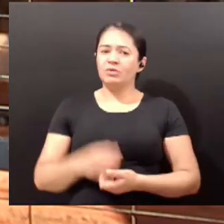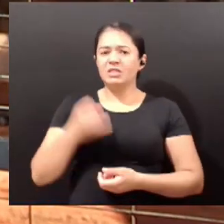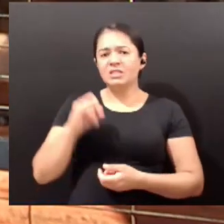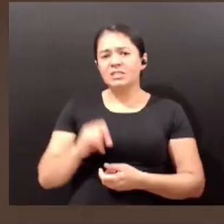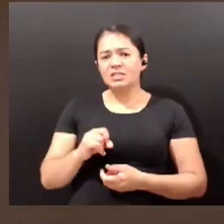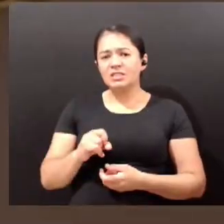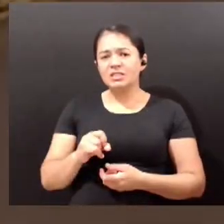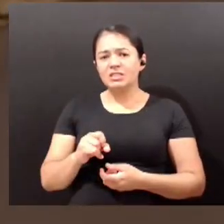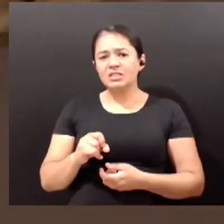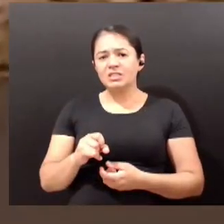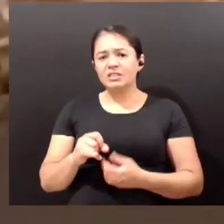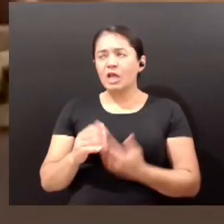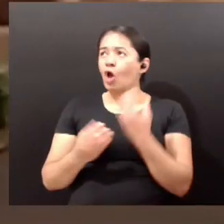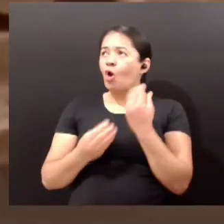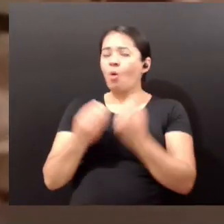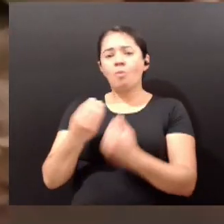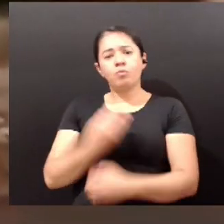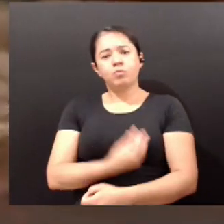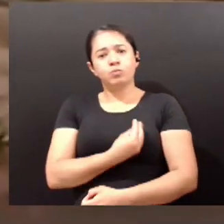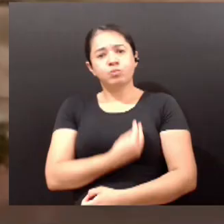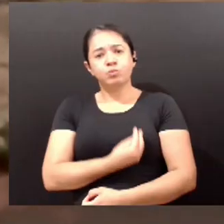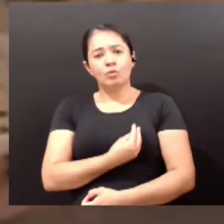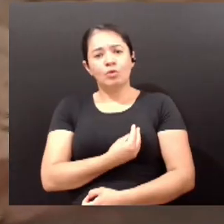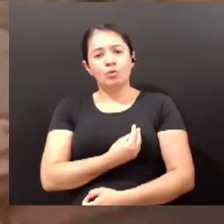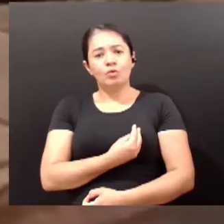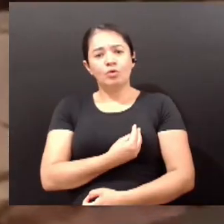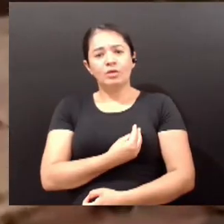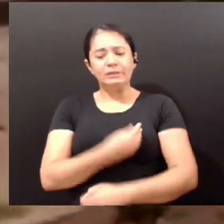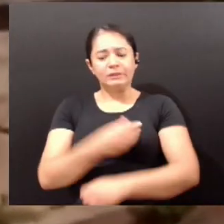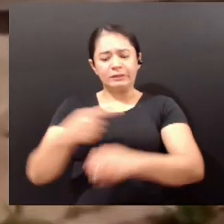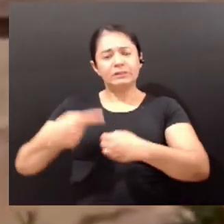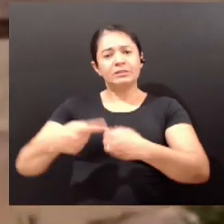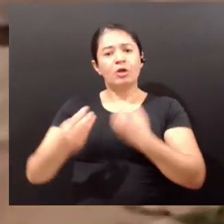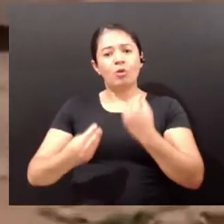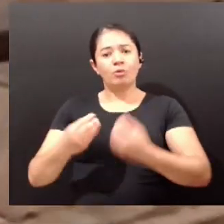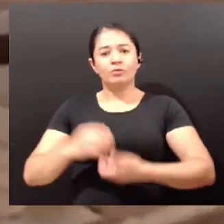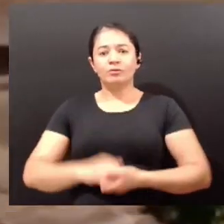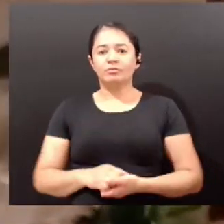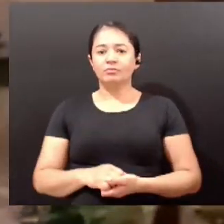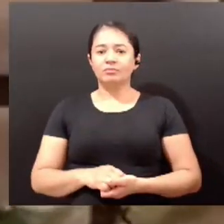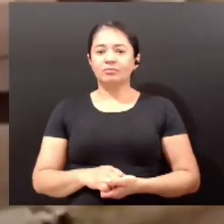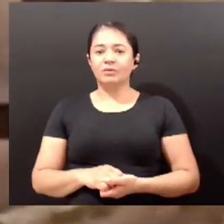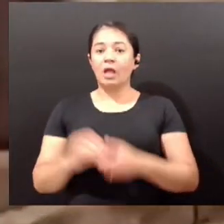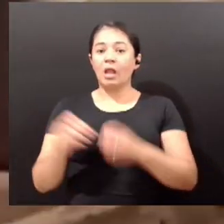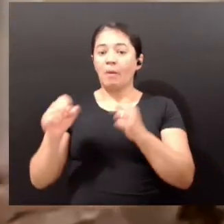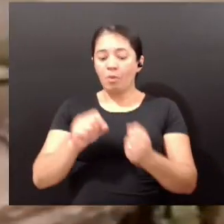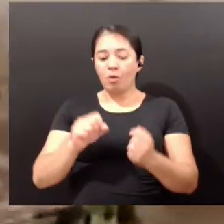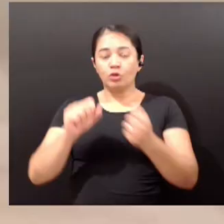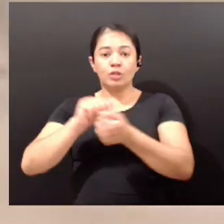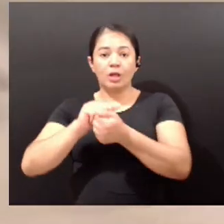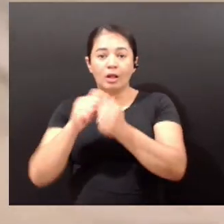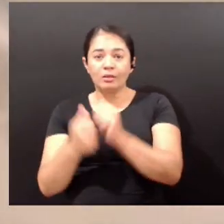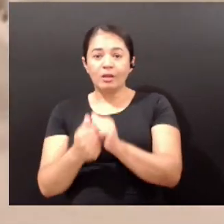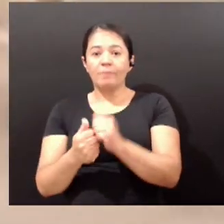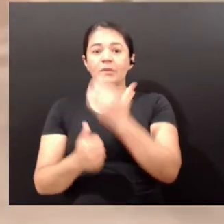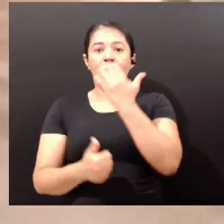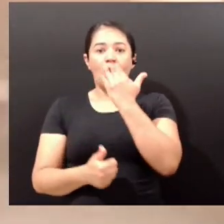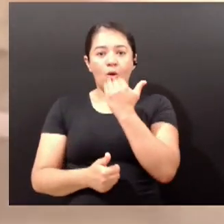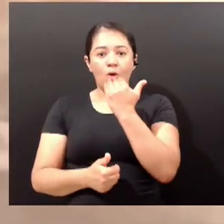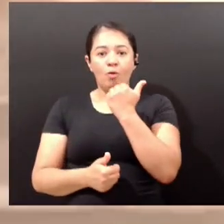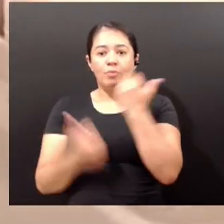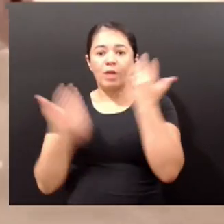como viveria na cidade? Ela pode se adaptar a comer animais pequenos,